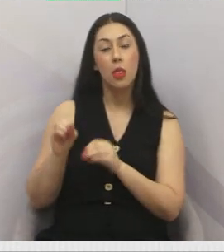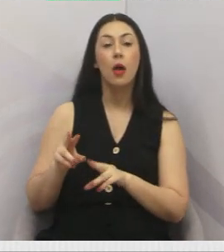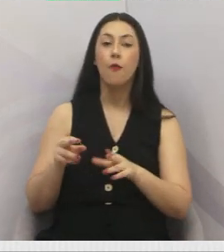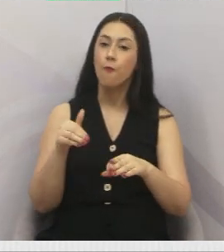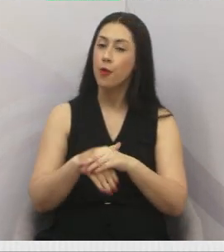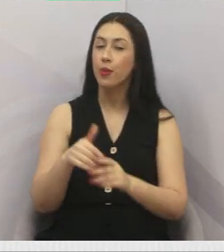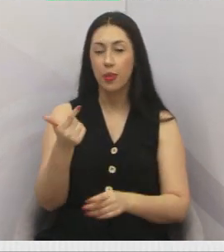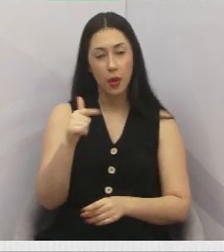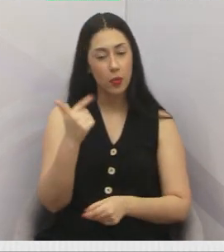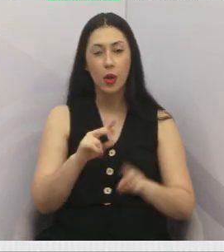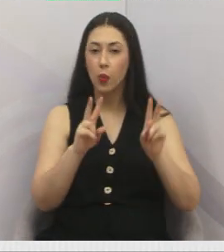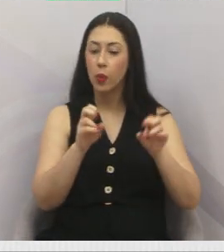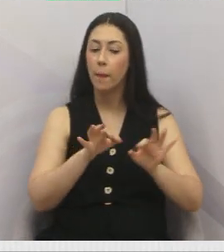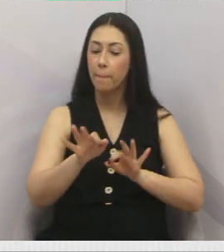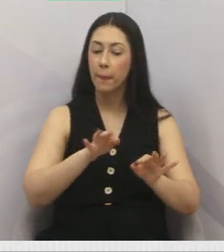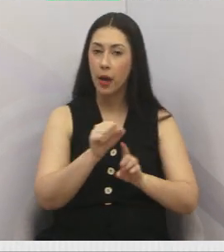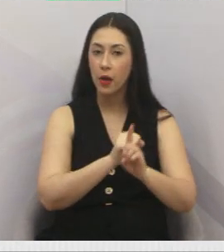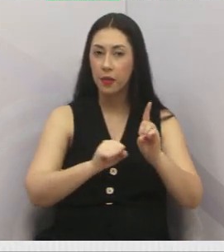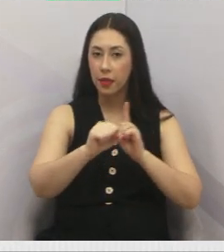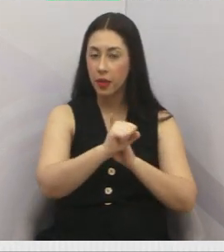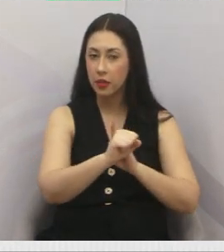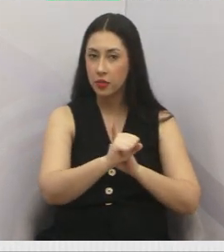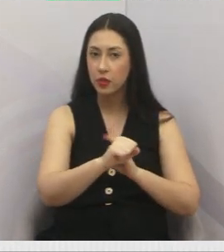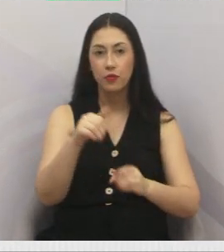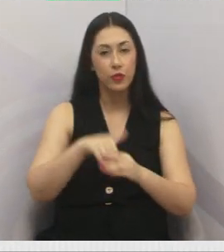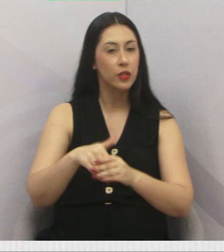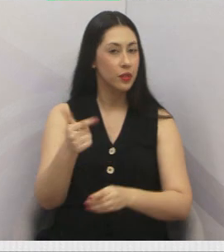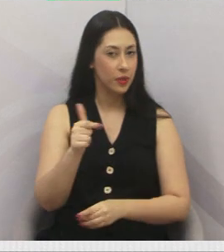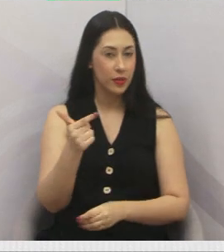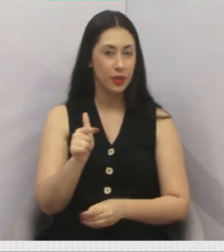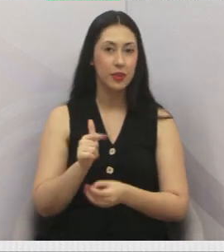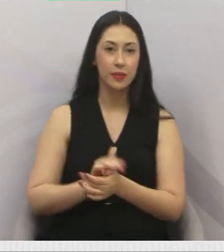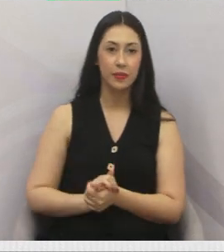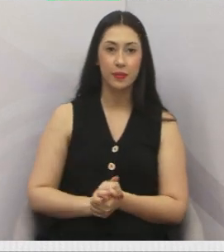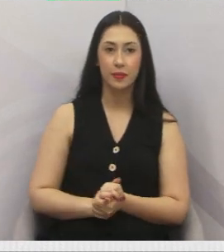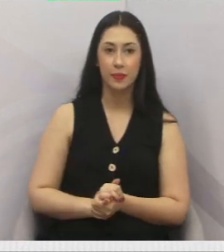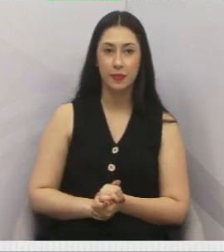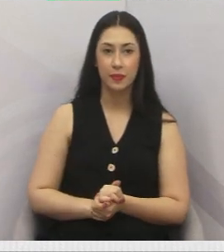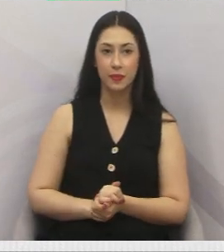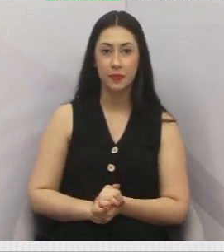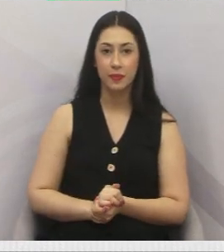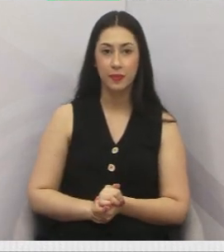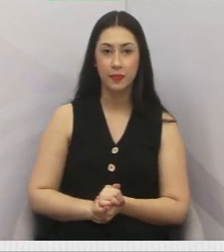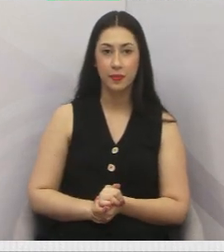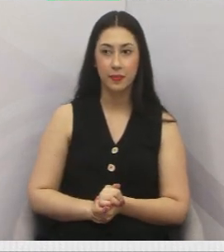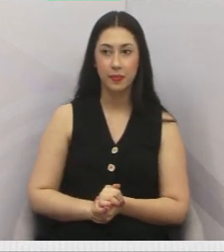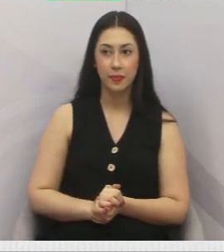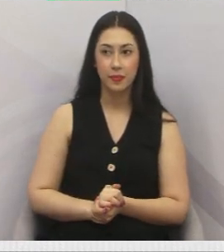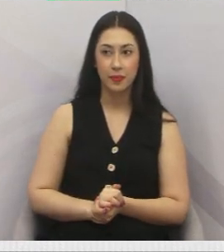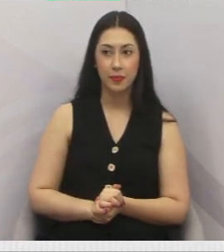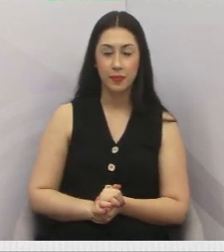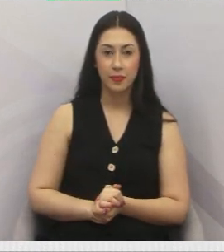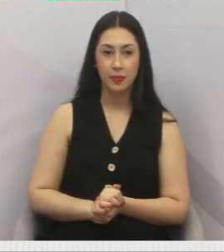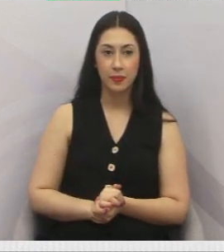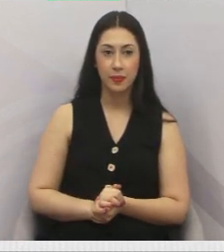branco. Organização da Sociedade Civil, voto em branco. Próximo voto.